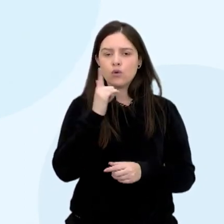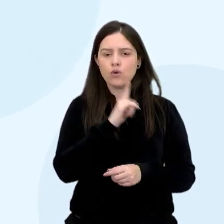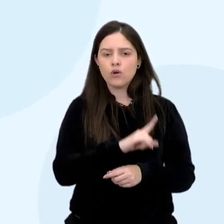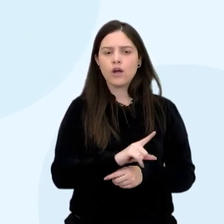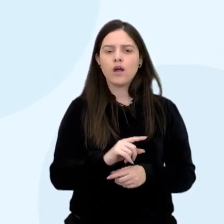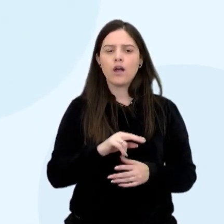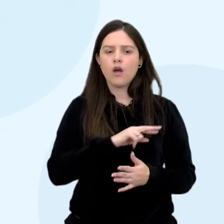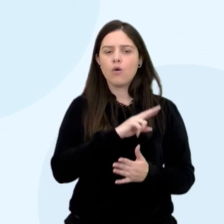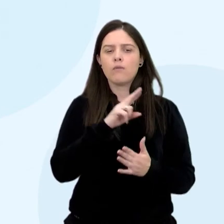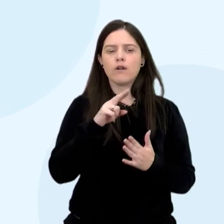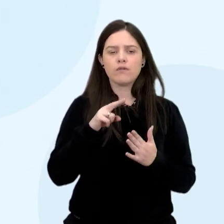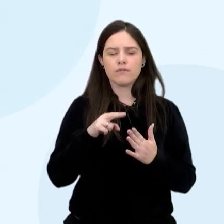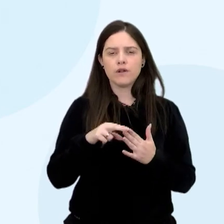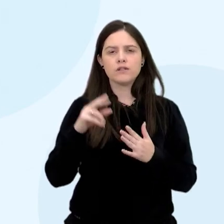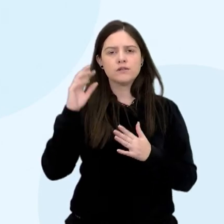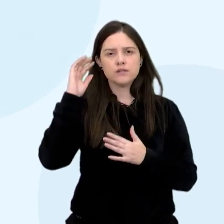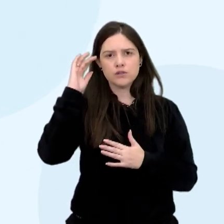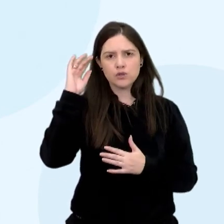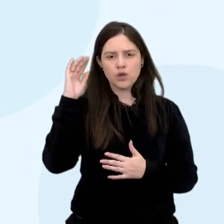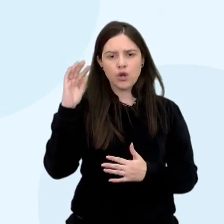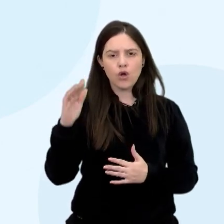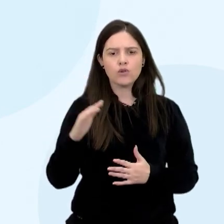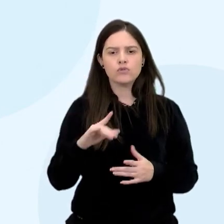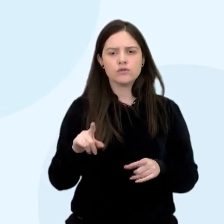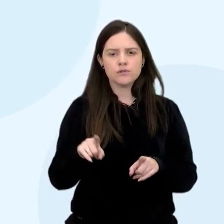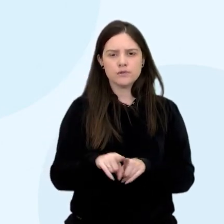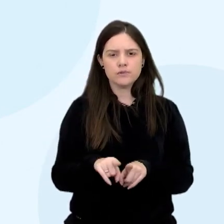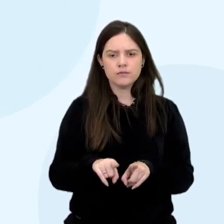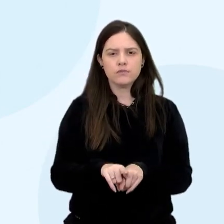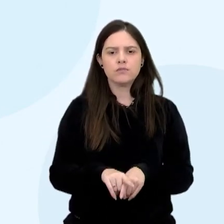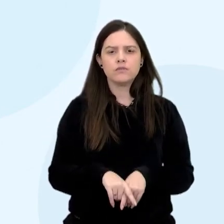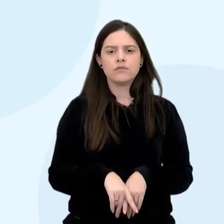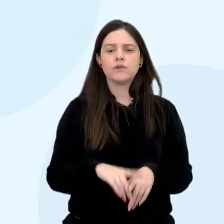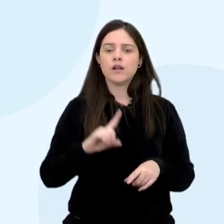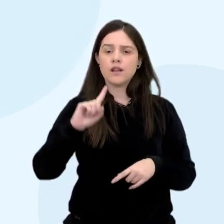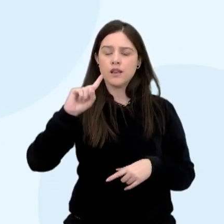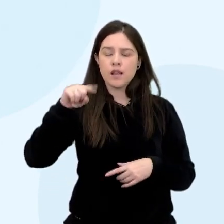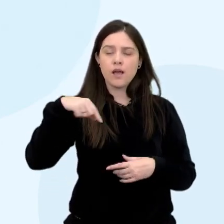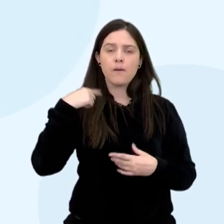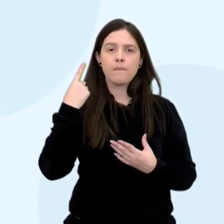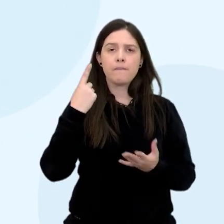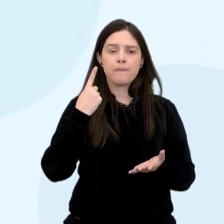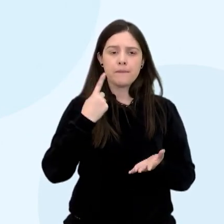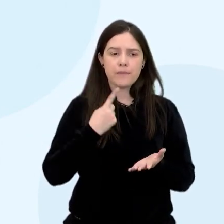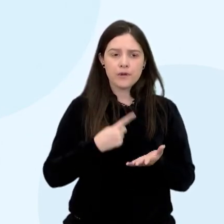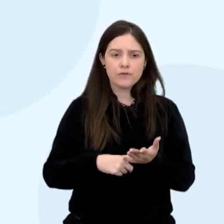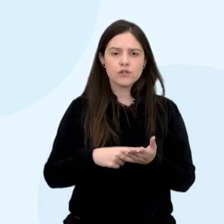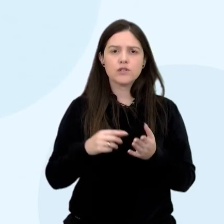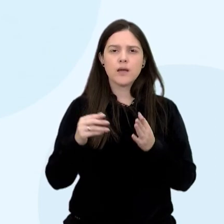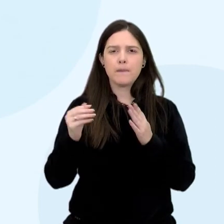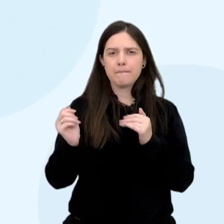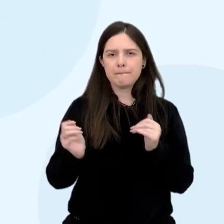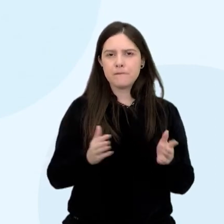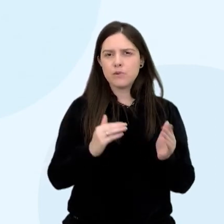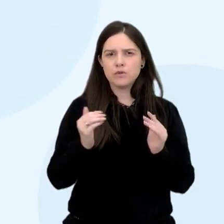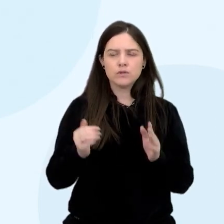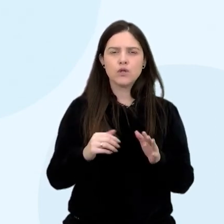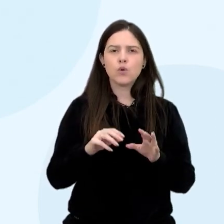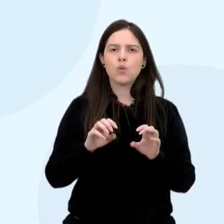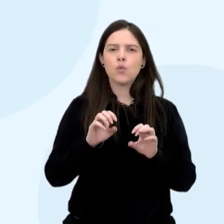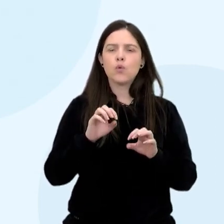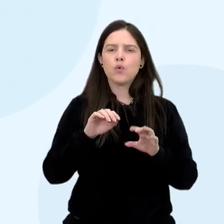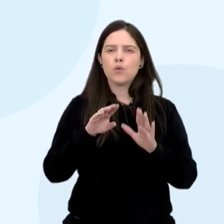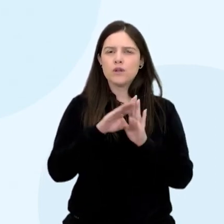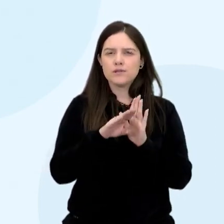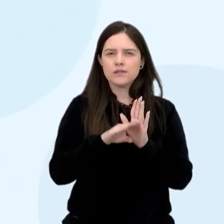alguns referenciais teóricos, vocês têm que fazer isso também. E na próxima vez que a gente se encontrar, a gente vai fazer um esquema de